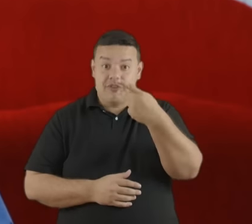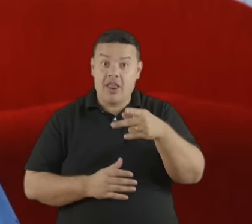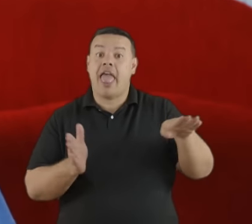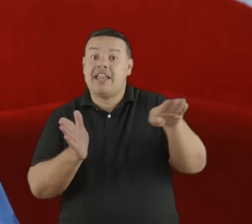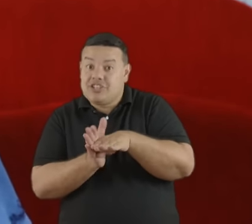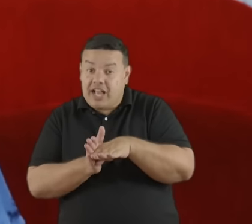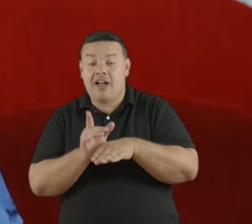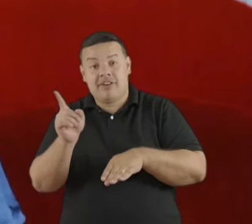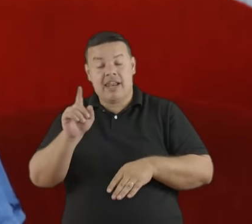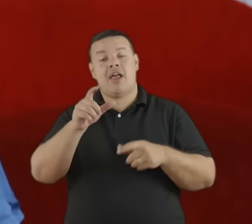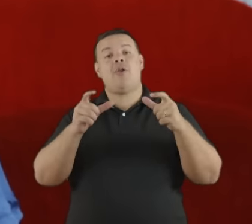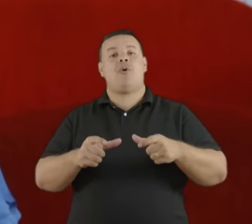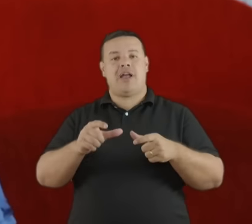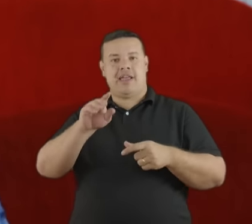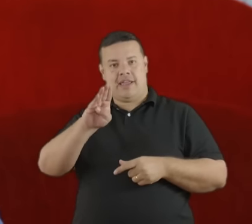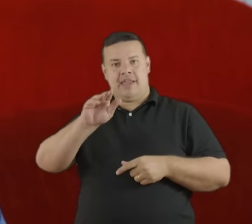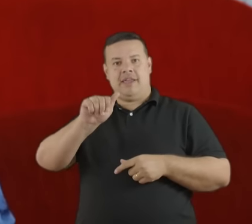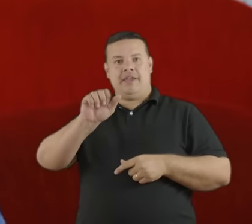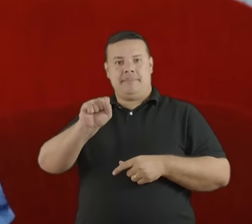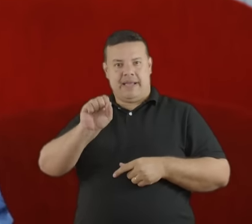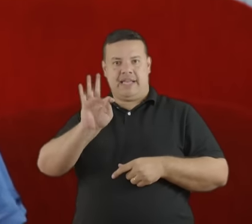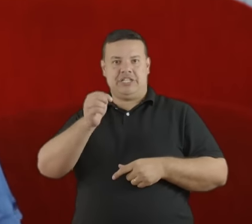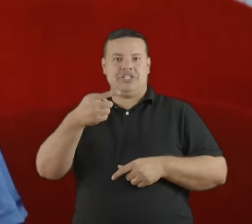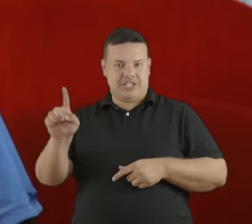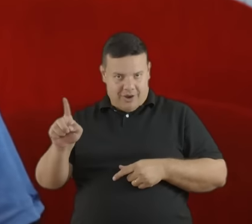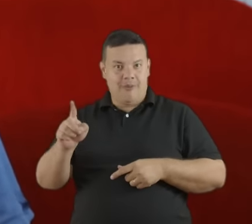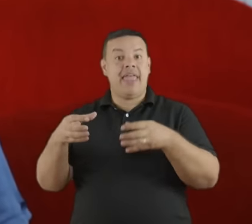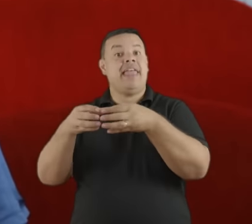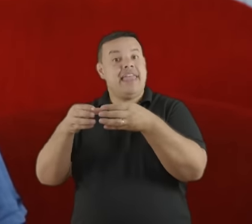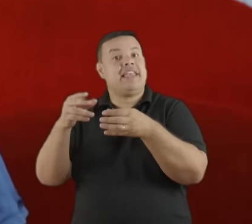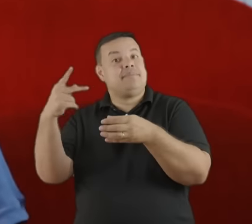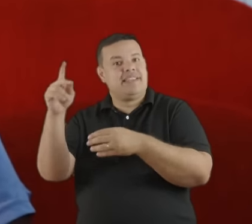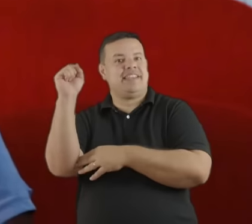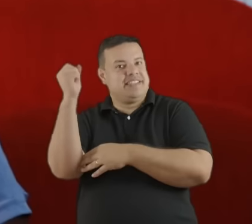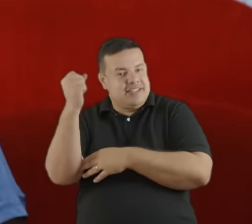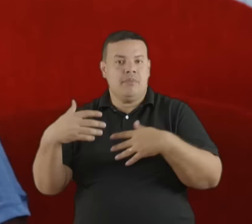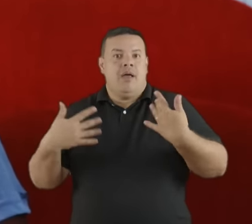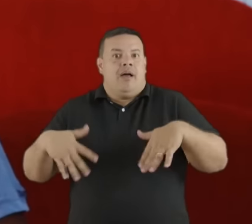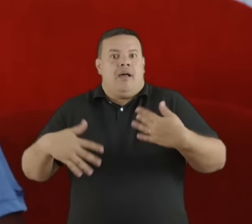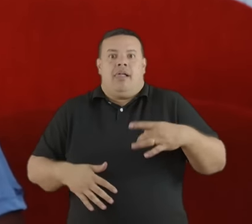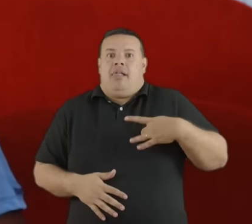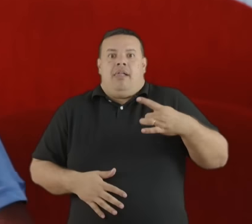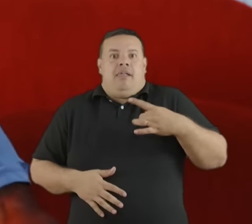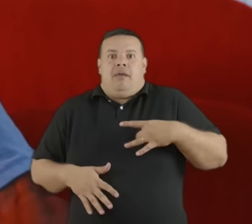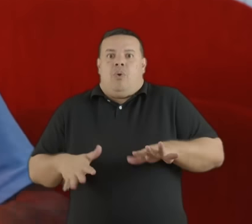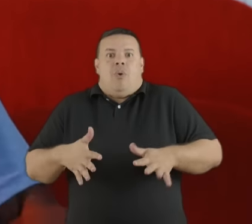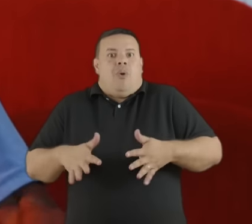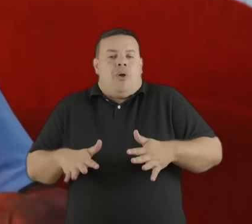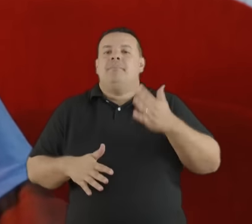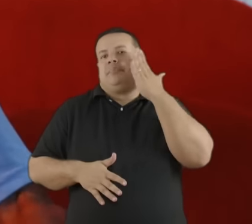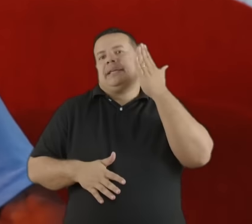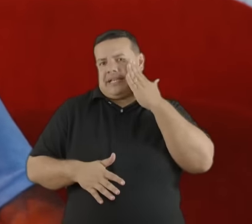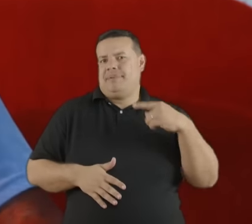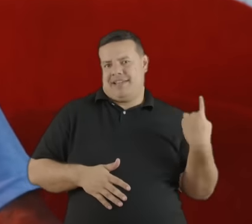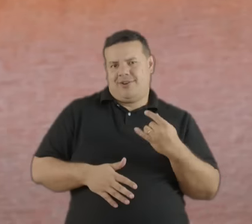você que nós chegamos no Batistão, o Sergipe ia começar a se tremer. Já saía do túnel, já se tremendo. Porque sabia que a